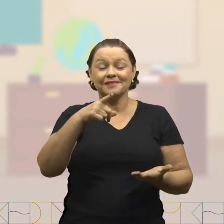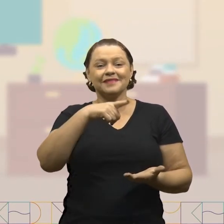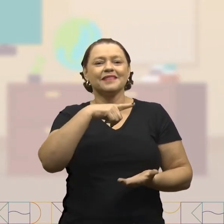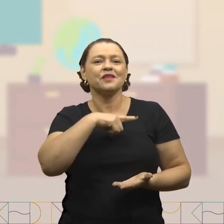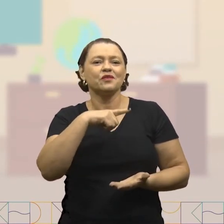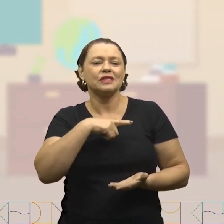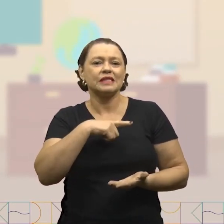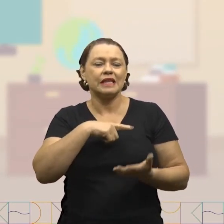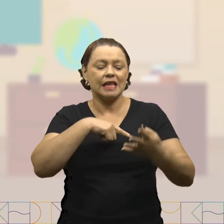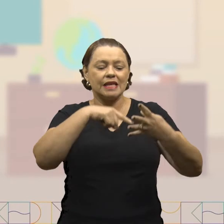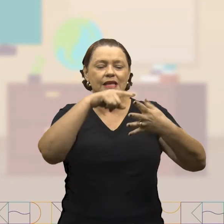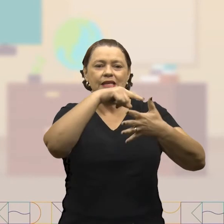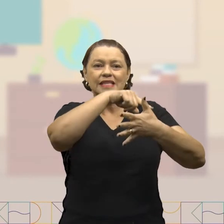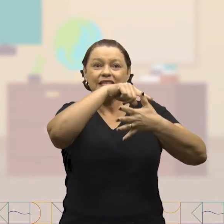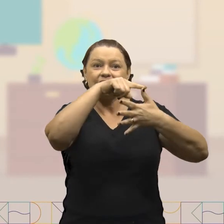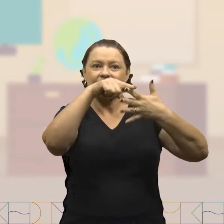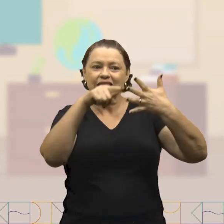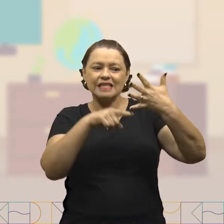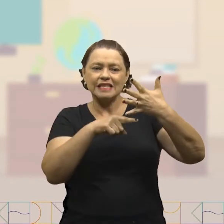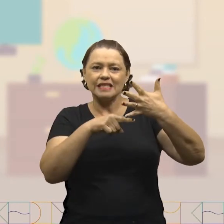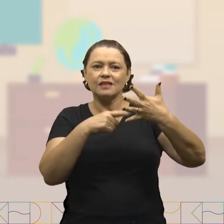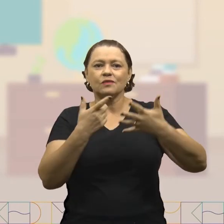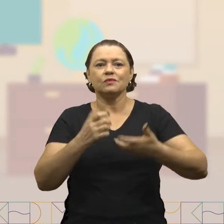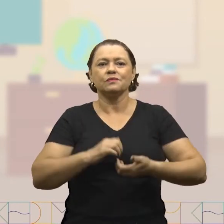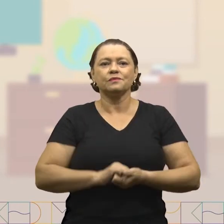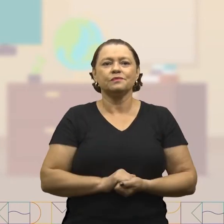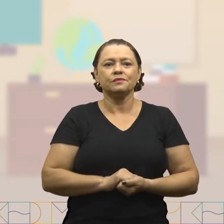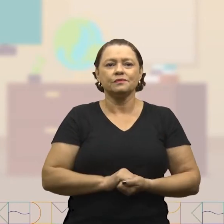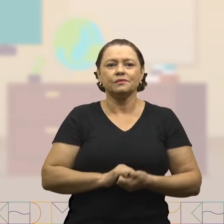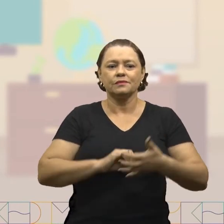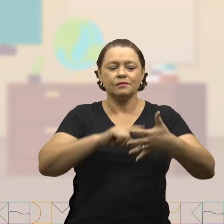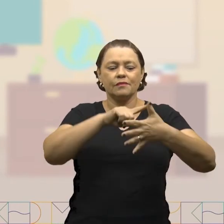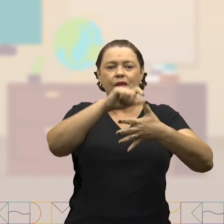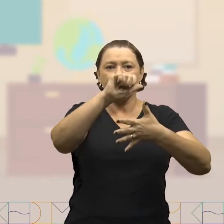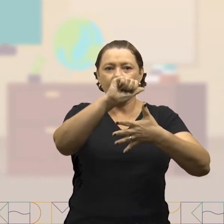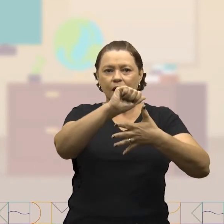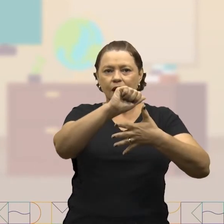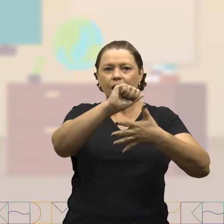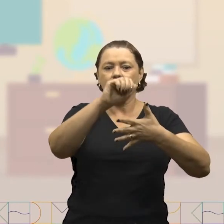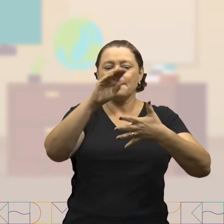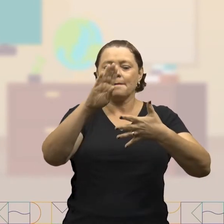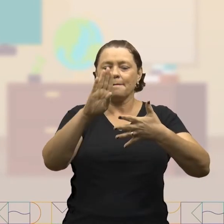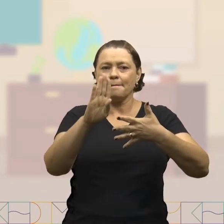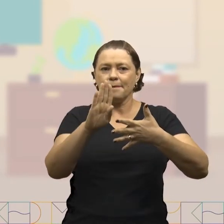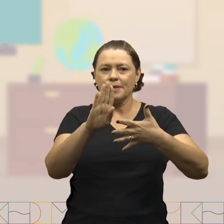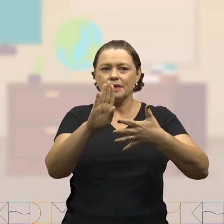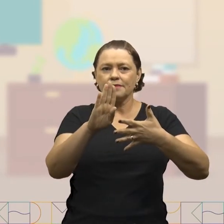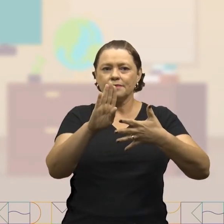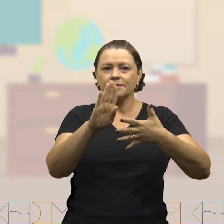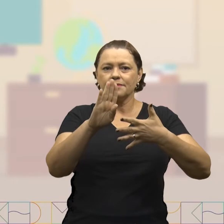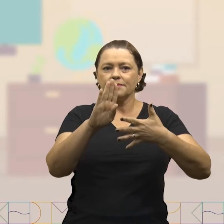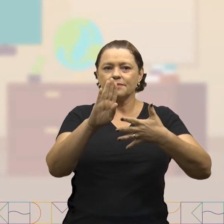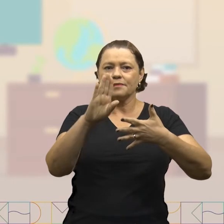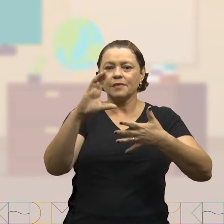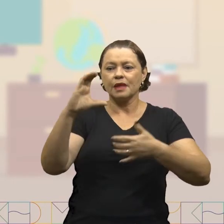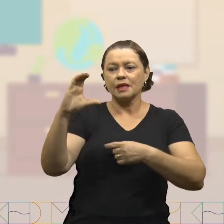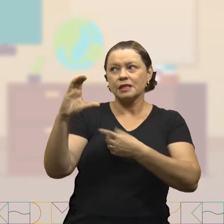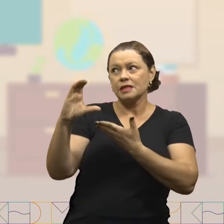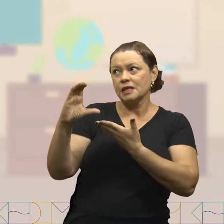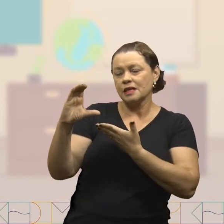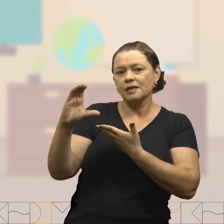5 alternativas. A. Evaporação. B. Sublimação.